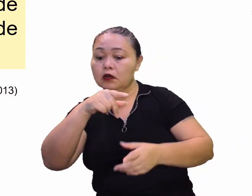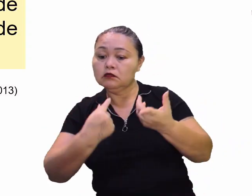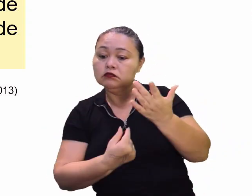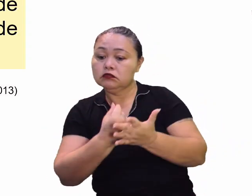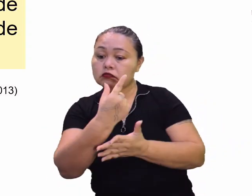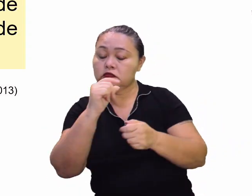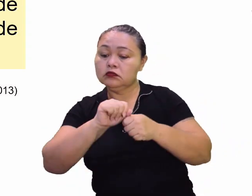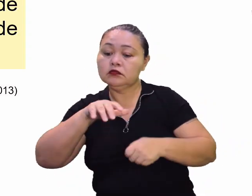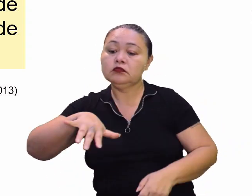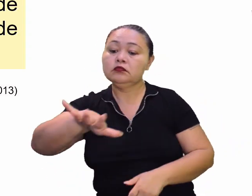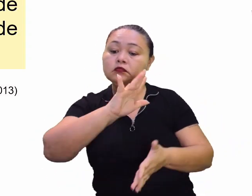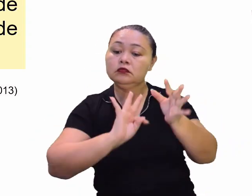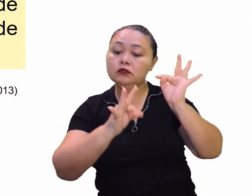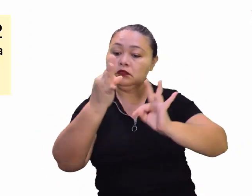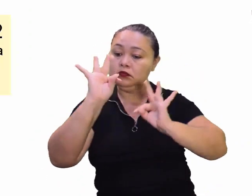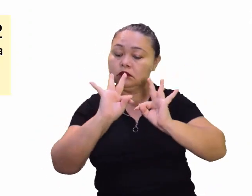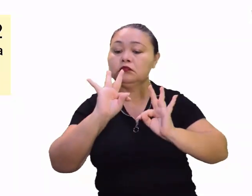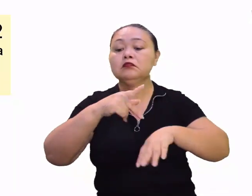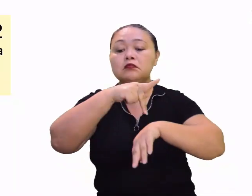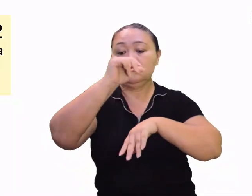economia no campo tecnológico.